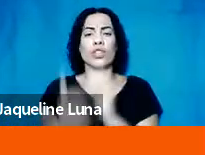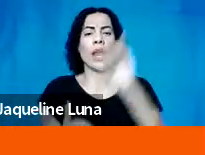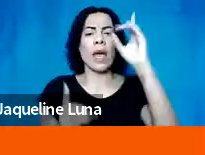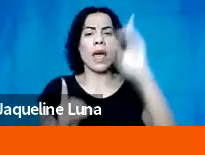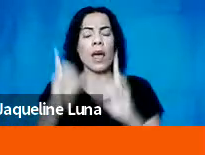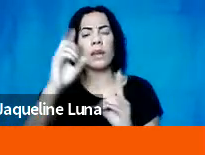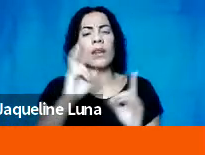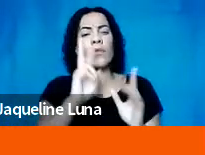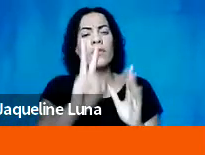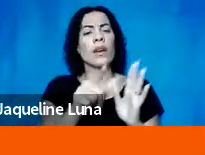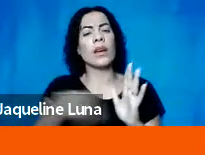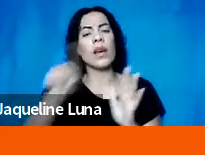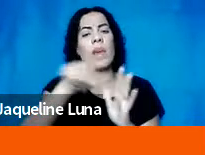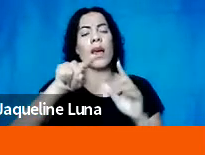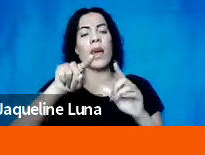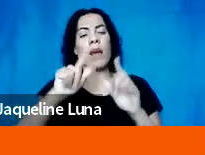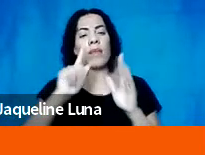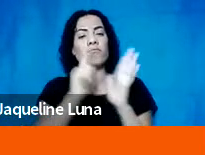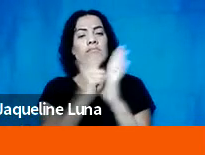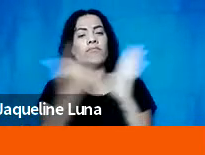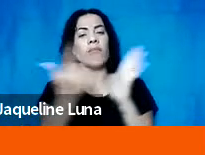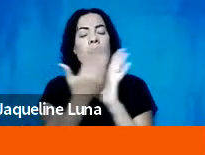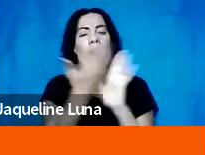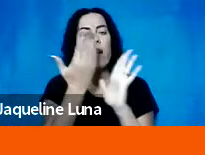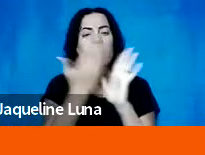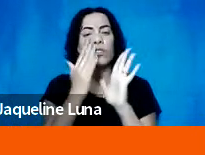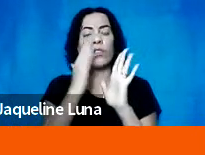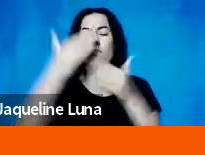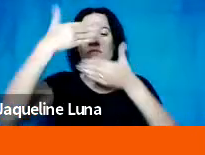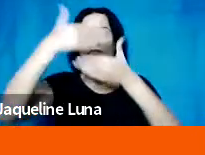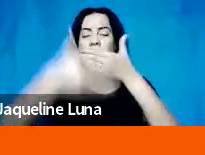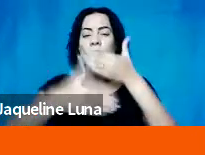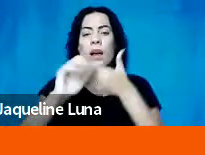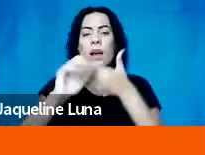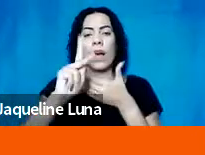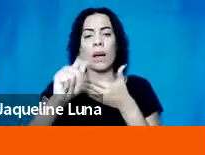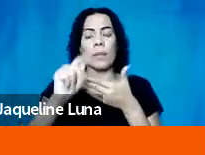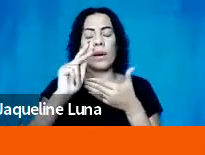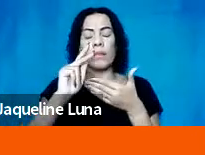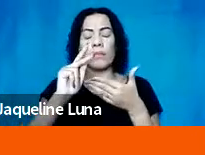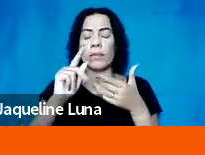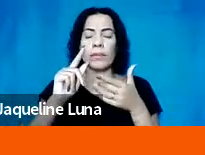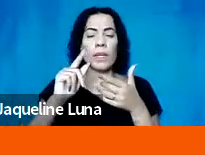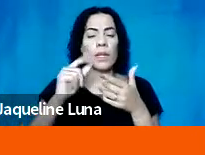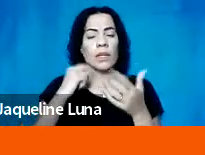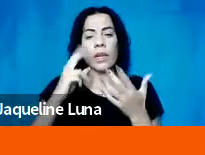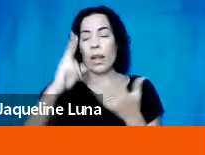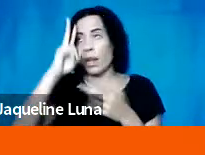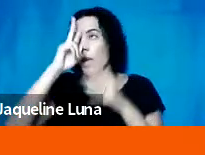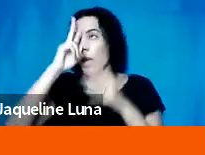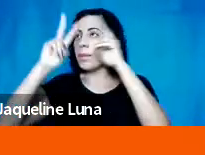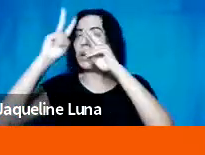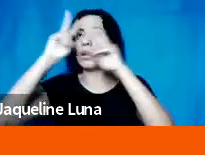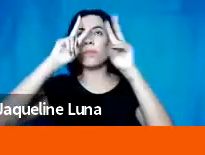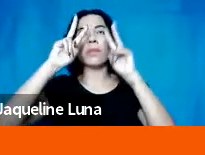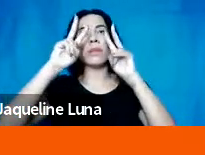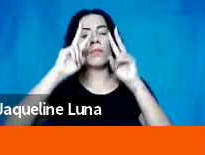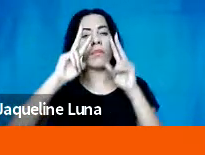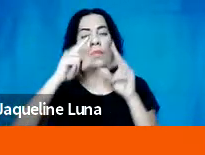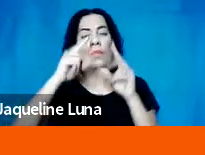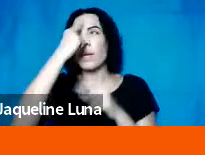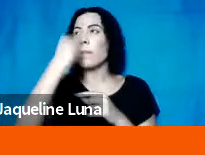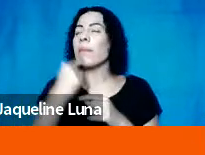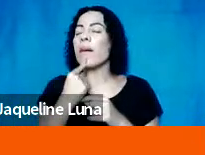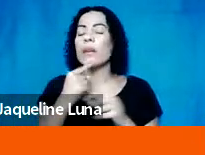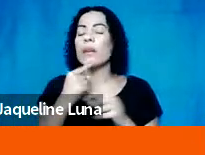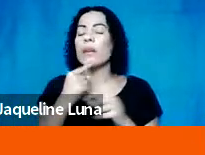das matérias ambientais, que me ocorrem imagens e reportagens emblemáticas, né?